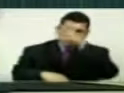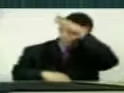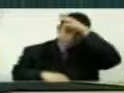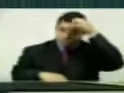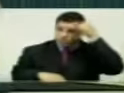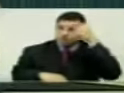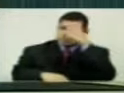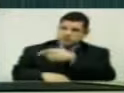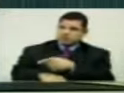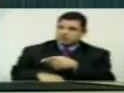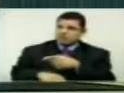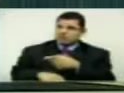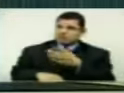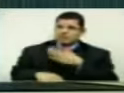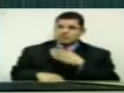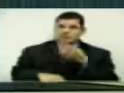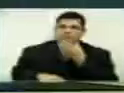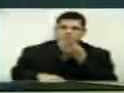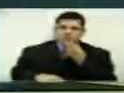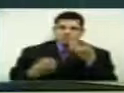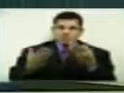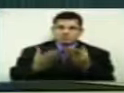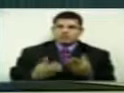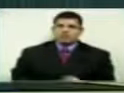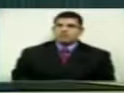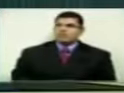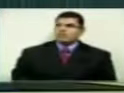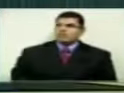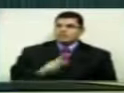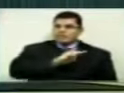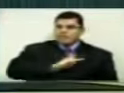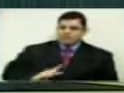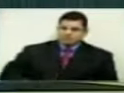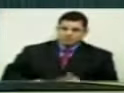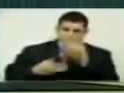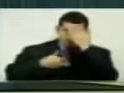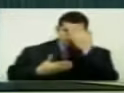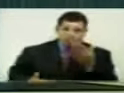Manaus. Era essa a minha manifestação nesse pequeno expediente, senhor presidente. Muito obrigado.